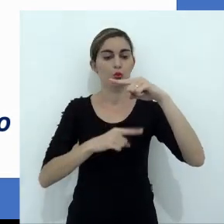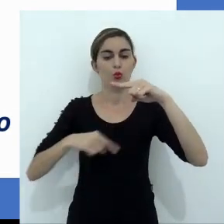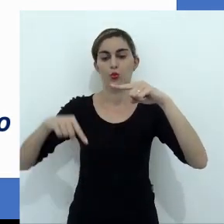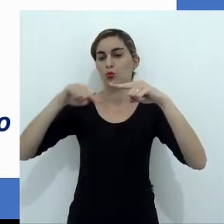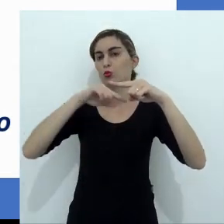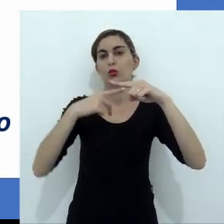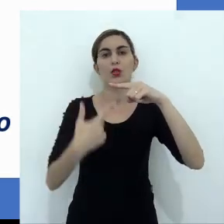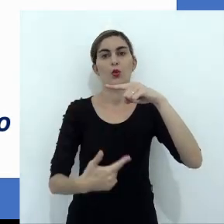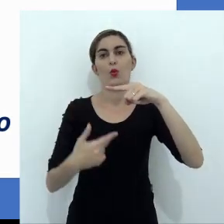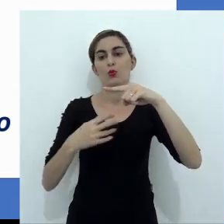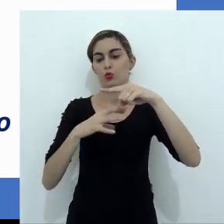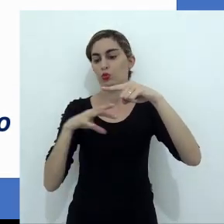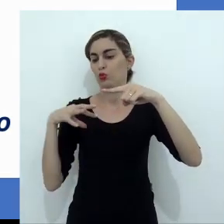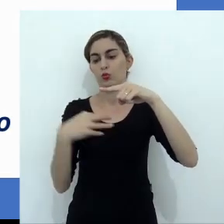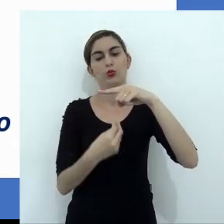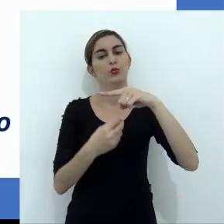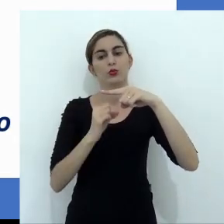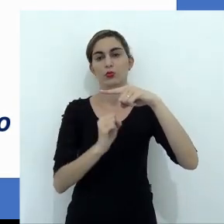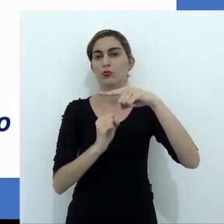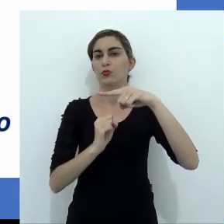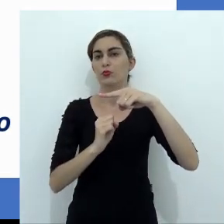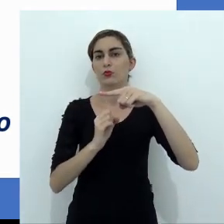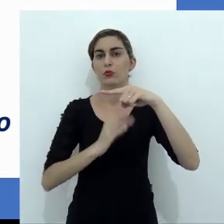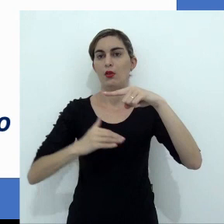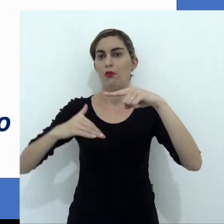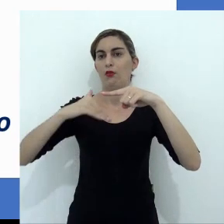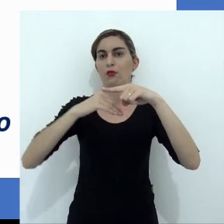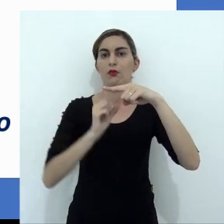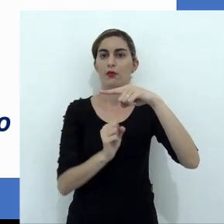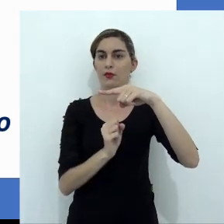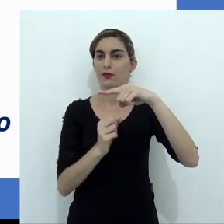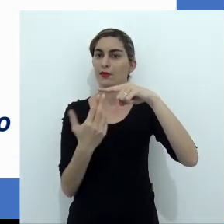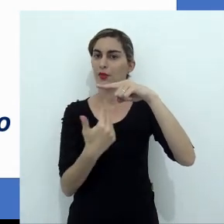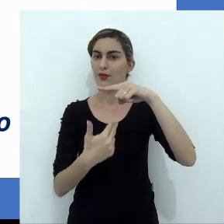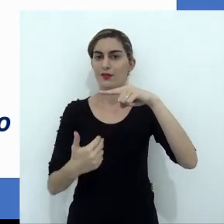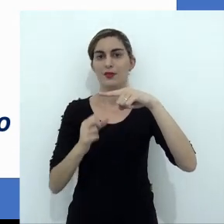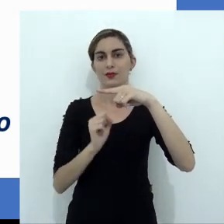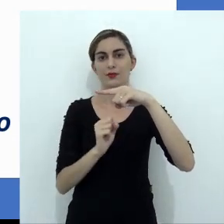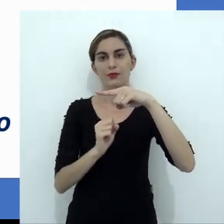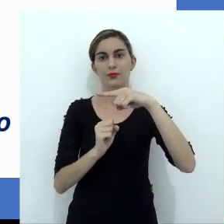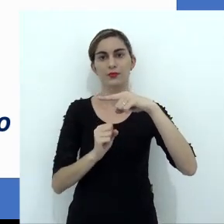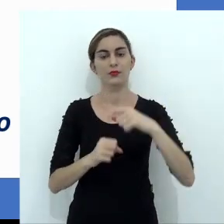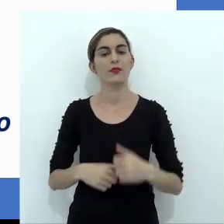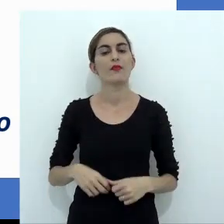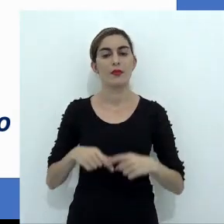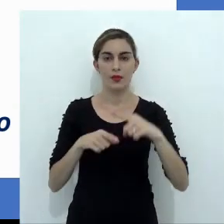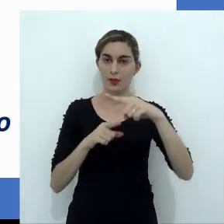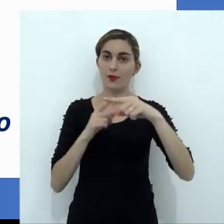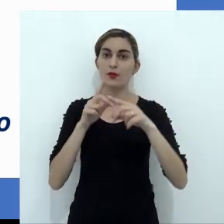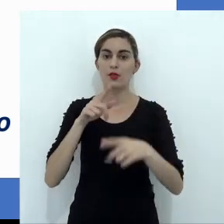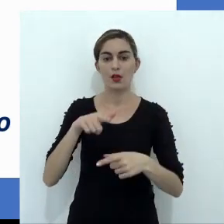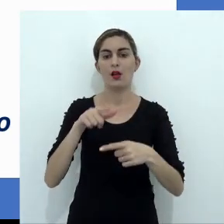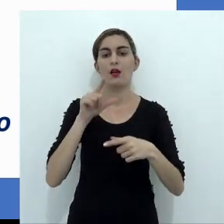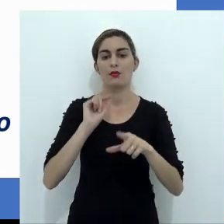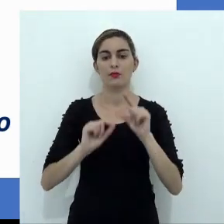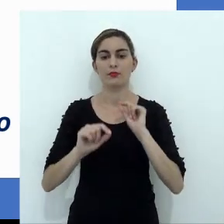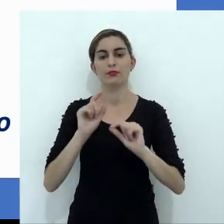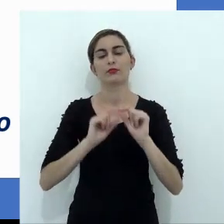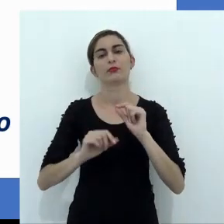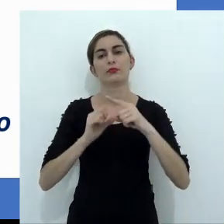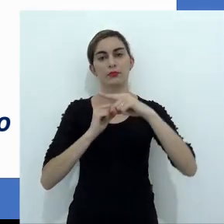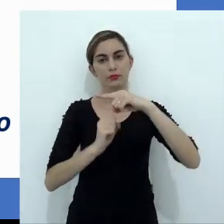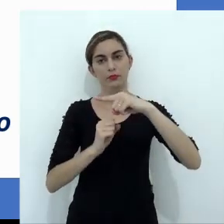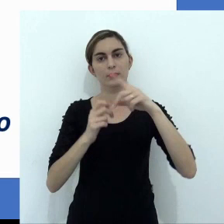total de partes iguais em que todo foi dividido, em que aquela figurinha foi dividida. Ou seja, você seccionou ela em